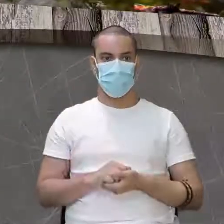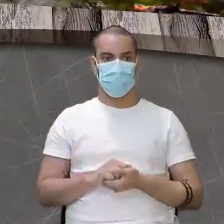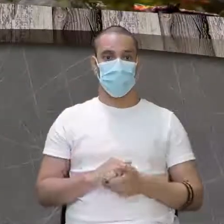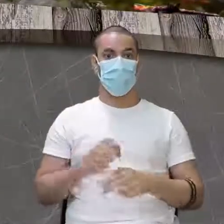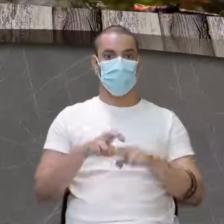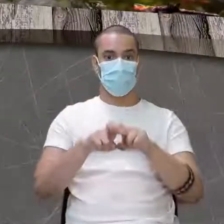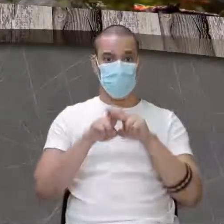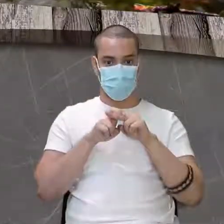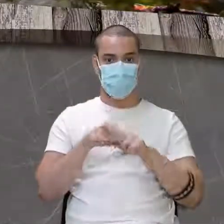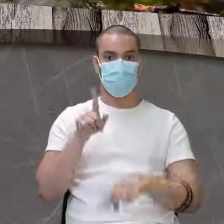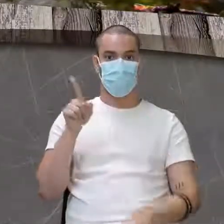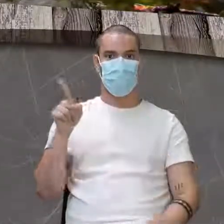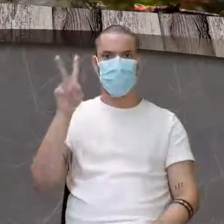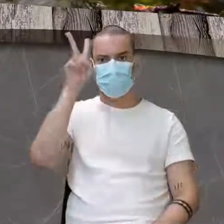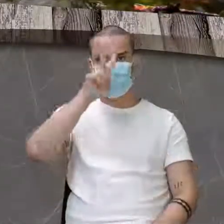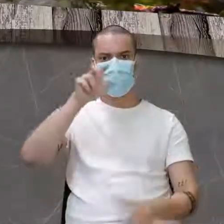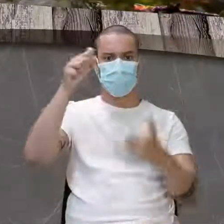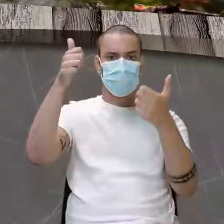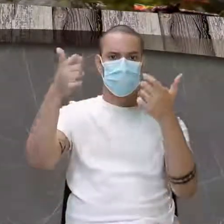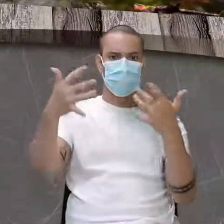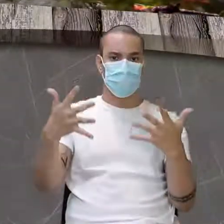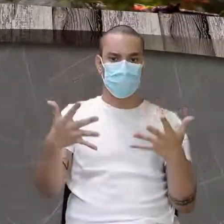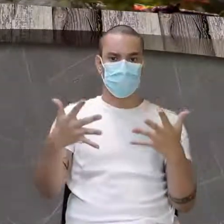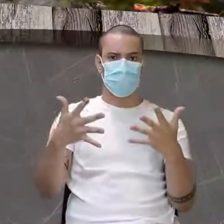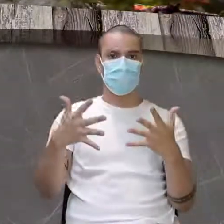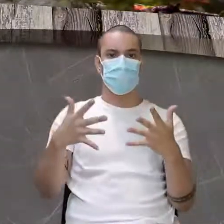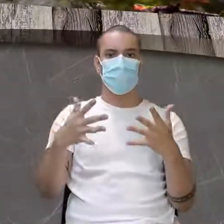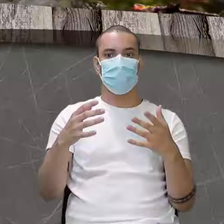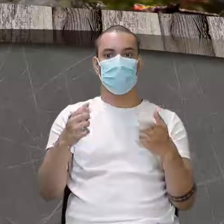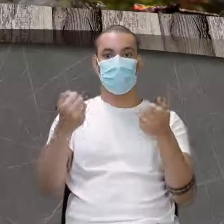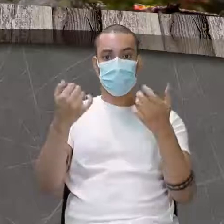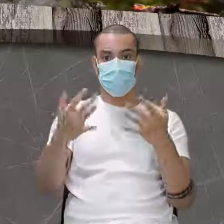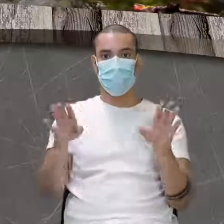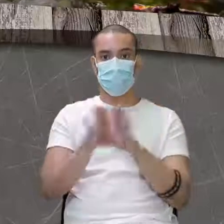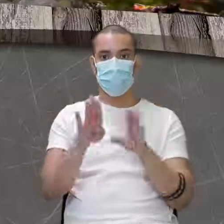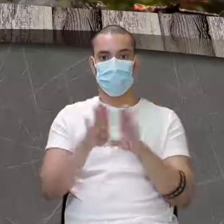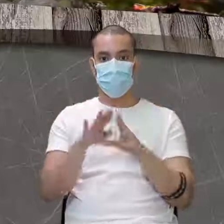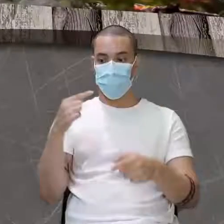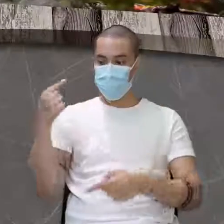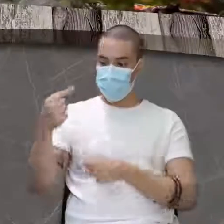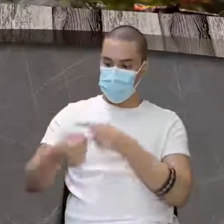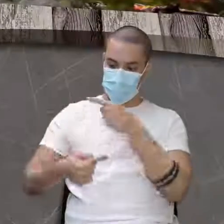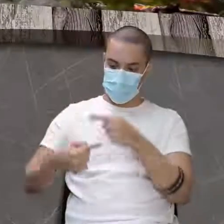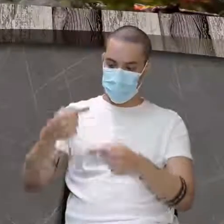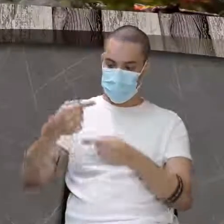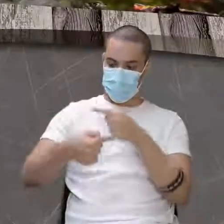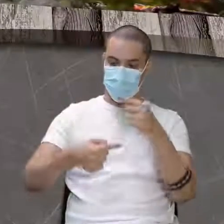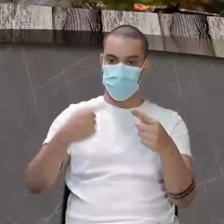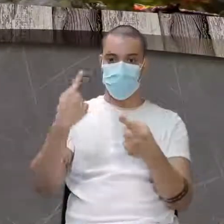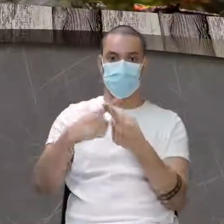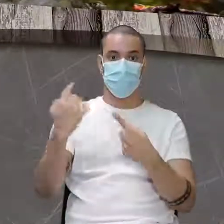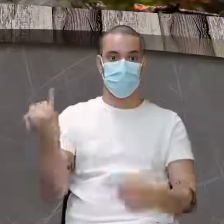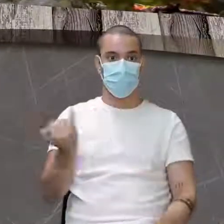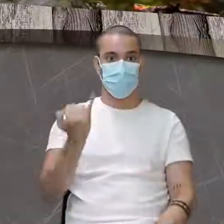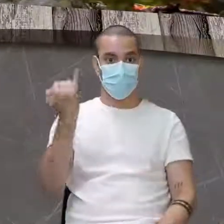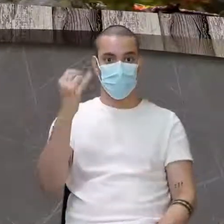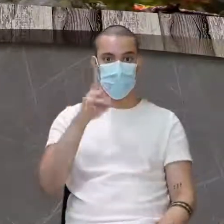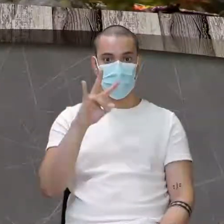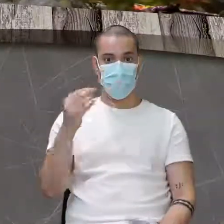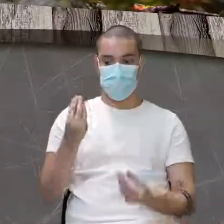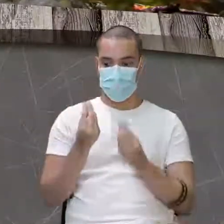Essa decomposição a gente falou, lembra quando a gente estava falando da cadeia, falou da ciclagem. Ela é importante porque ela vai estar